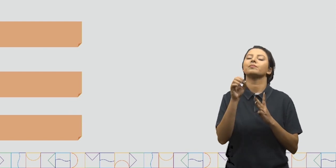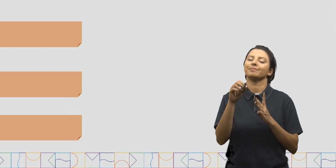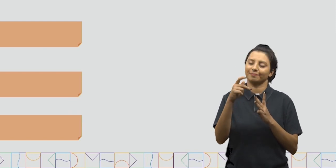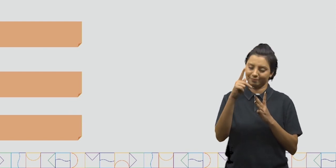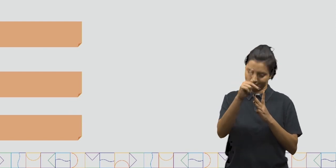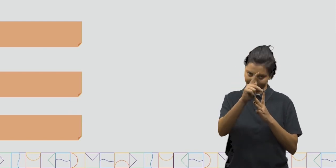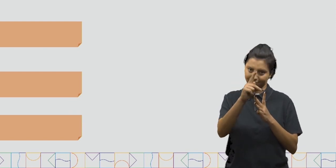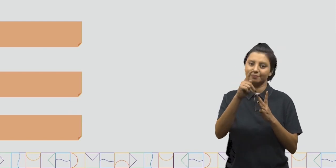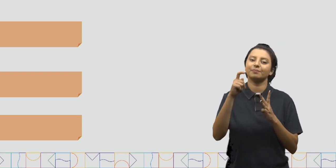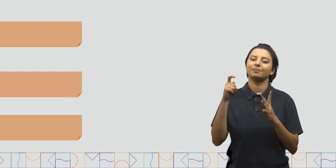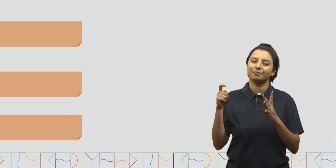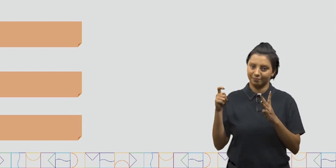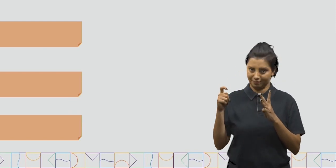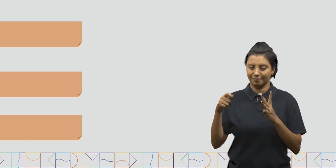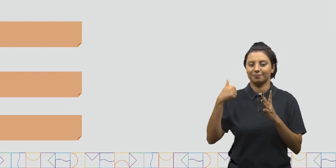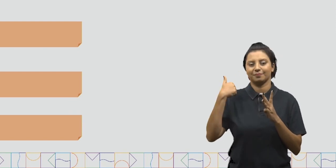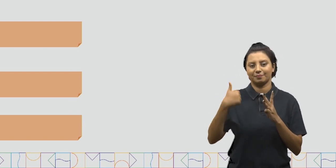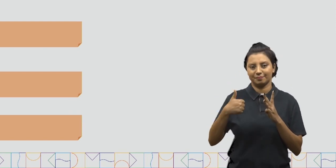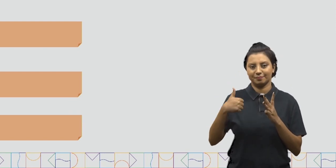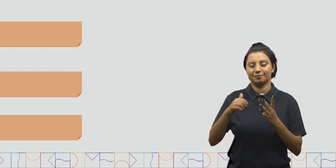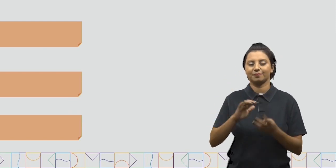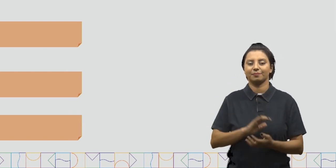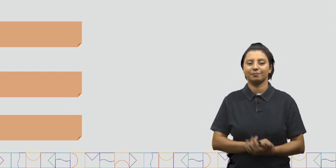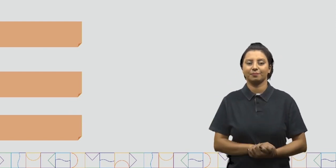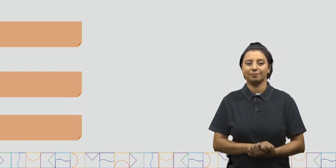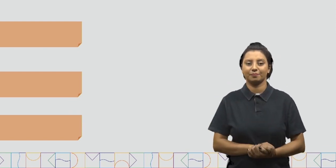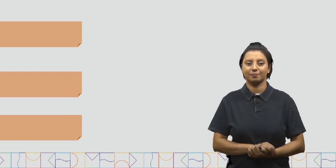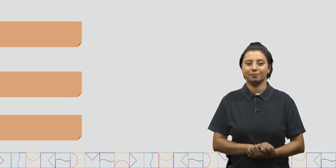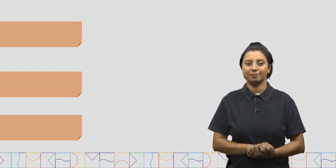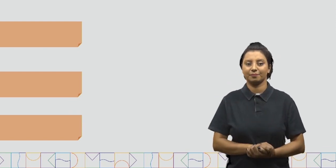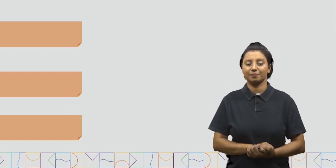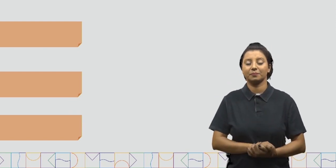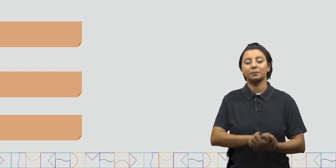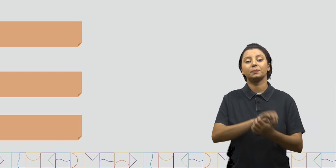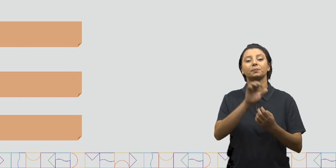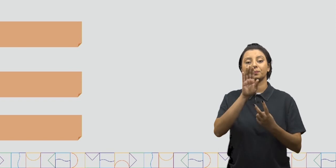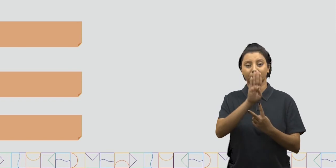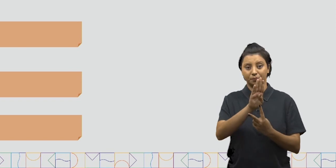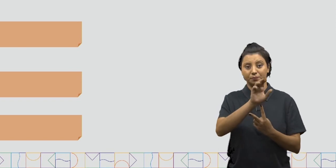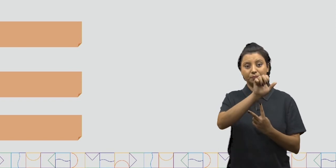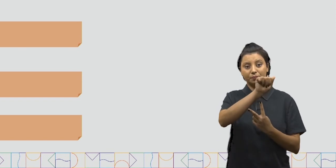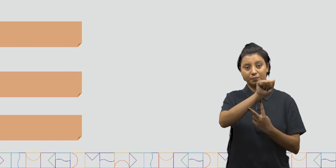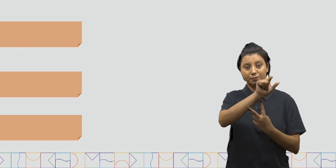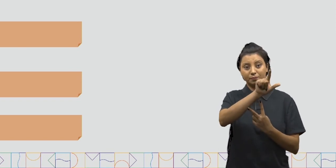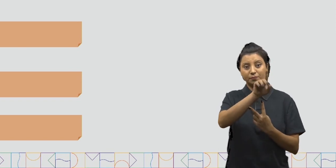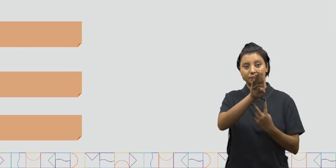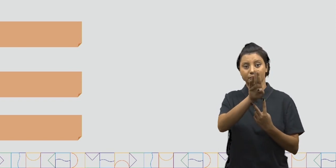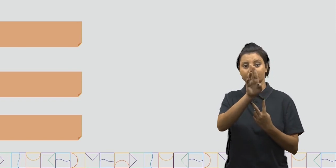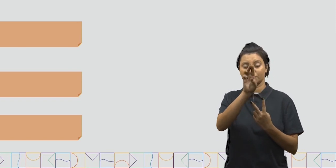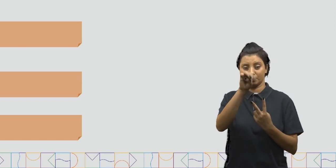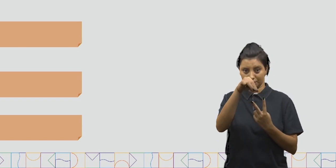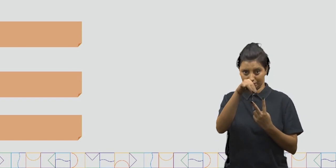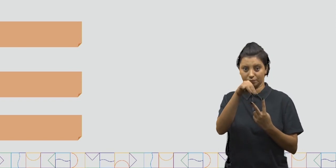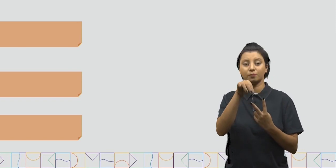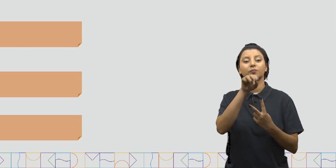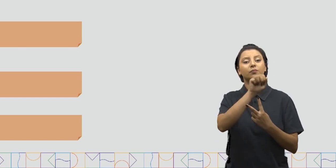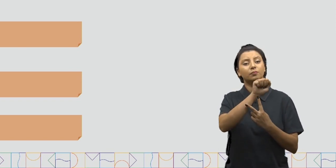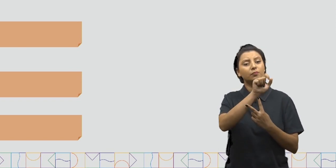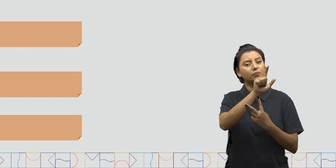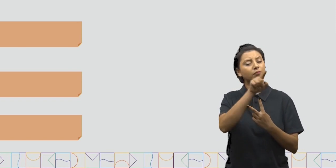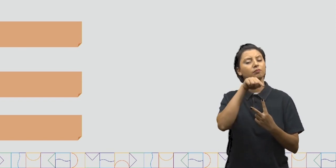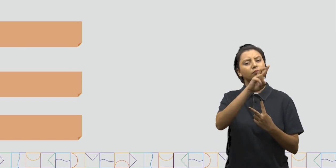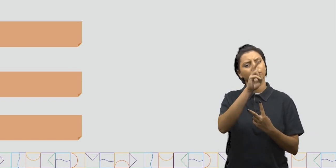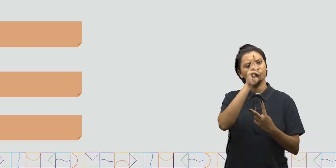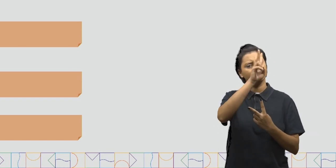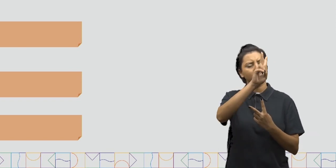isso mesmo, parabéns, ela será paroxítona. Na letra B, eu tenho o au como sílaba